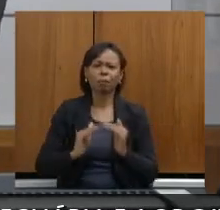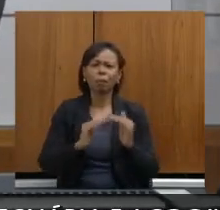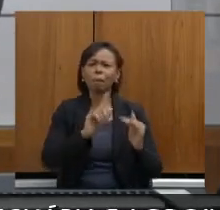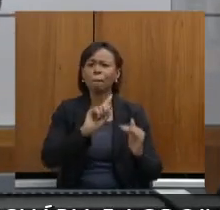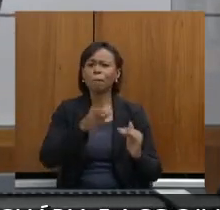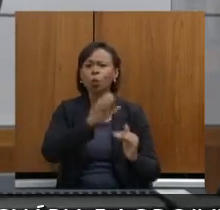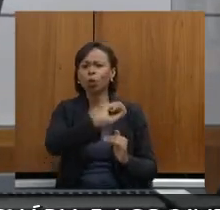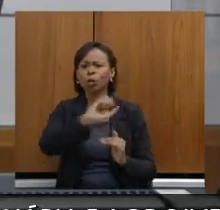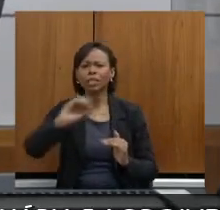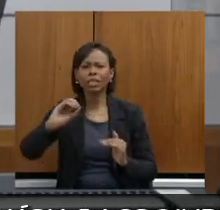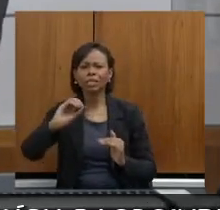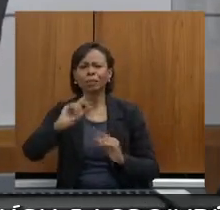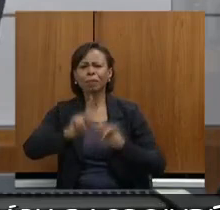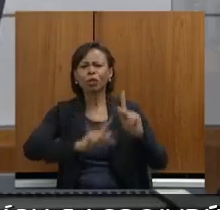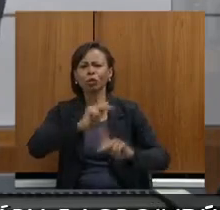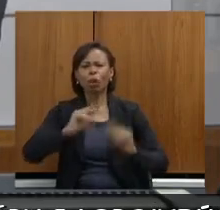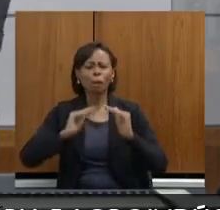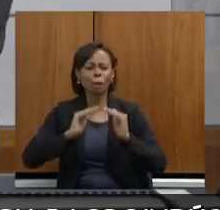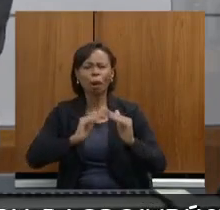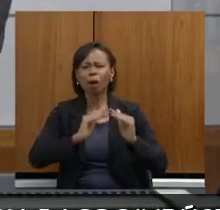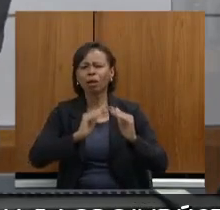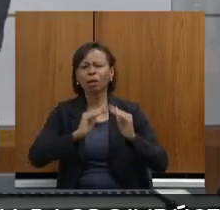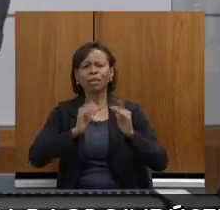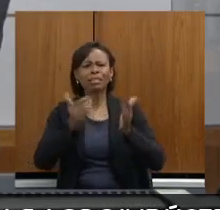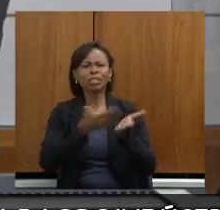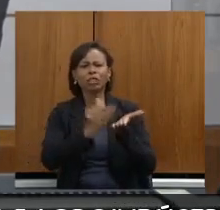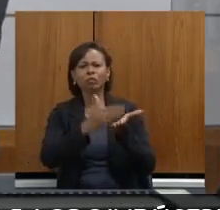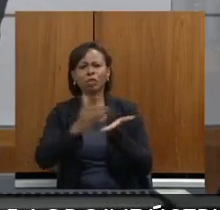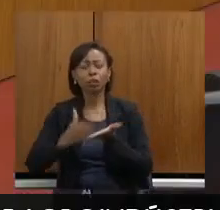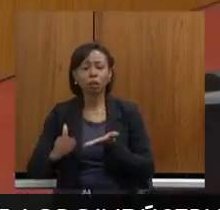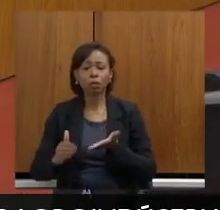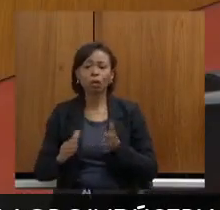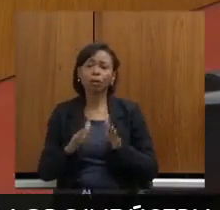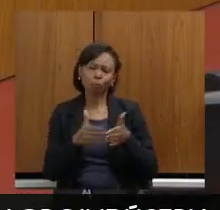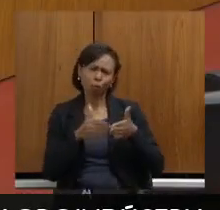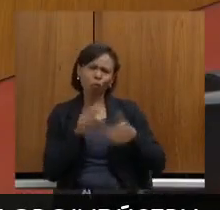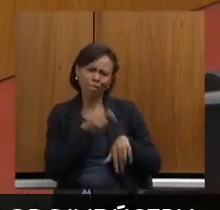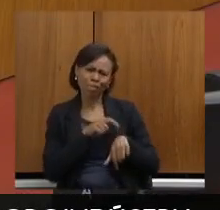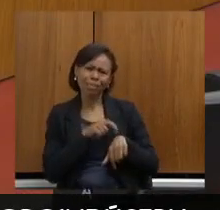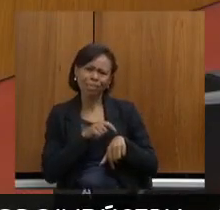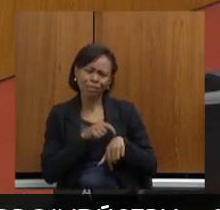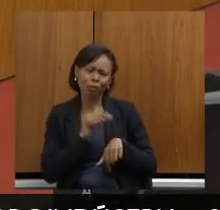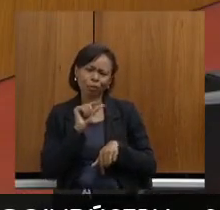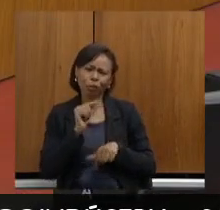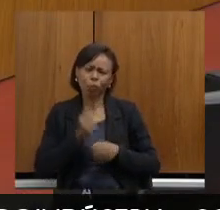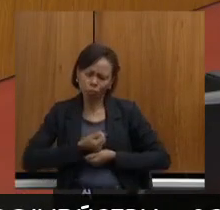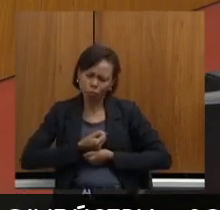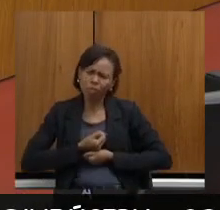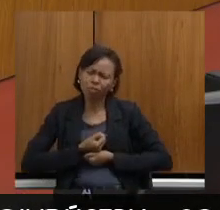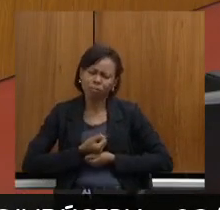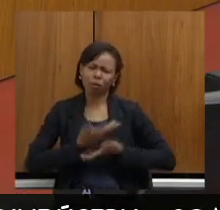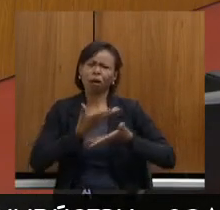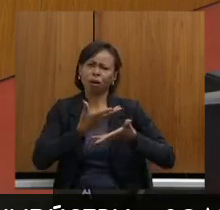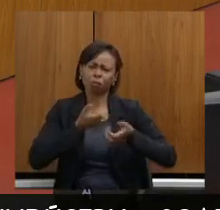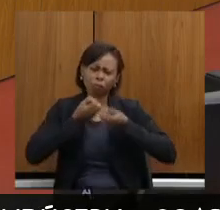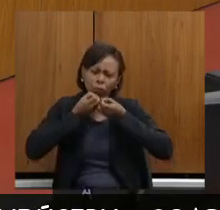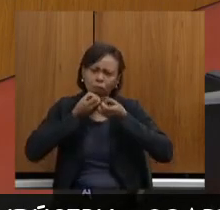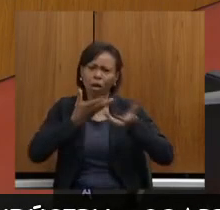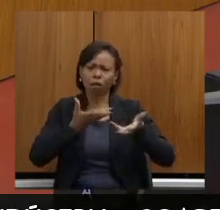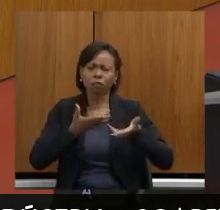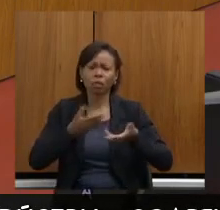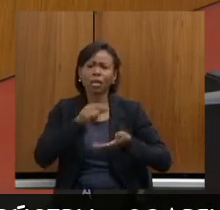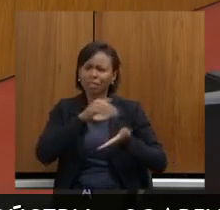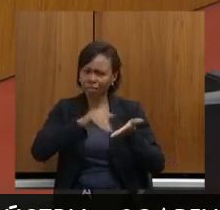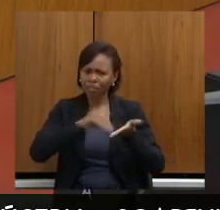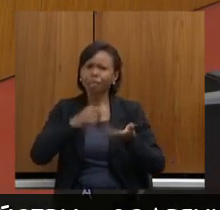eu já vou terminar só um minutinho eu que a gente faz esse desabafo aqui mas é porque a secretária tem que saber disso né Então é